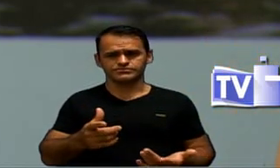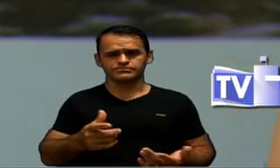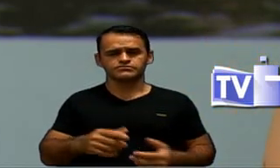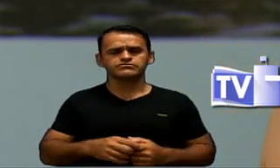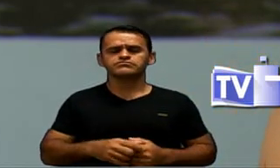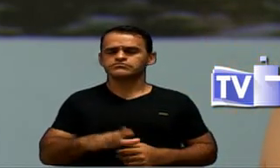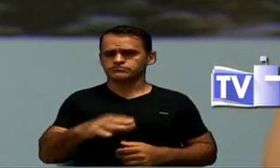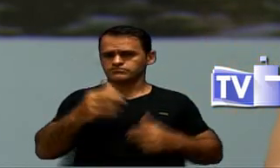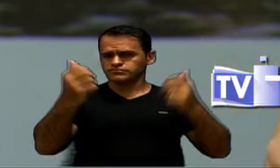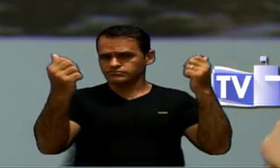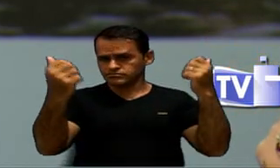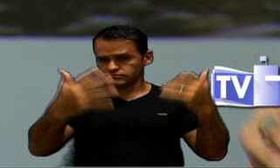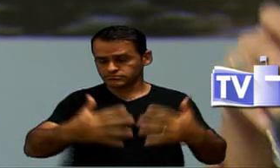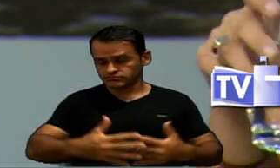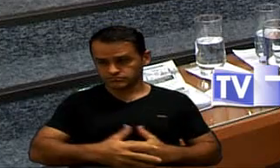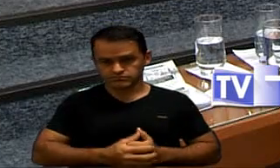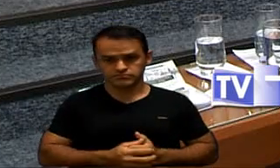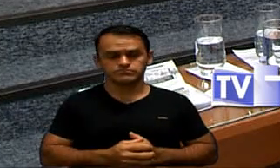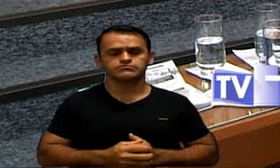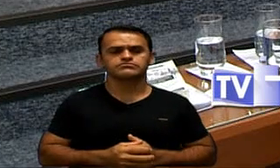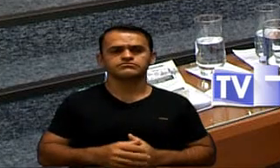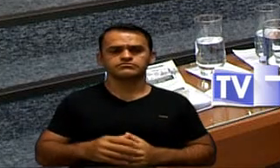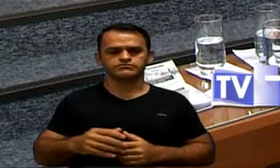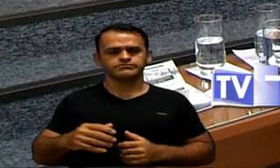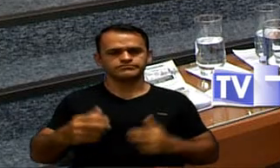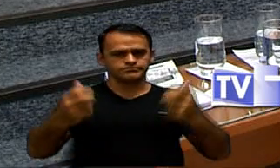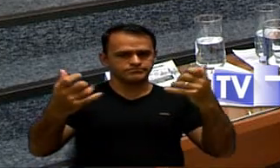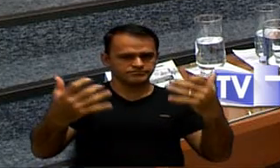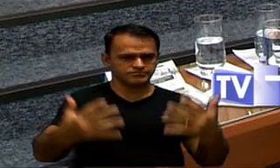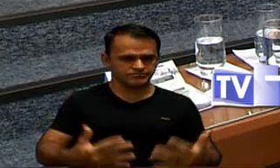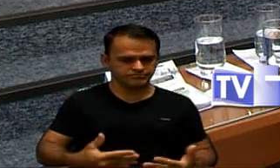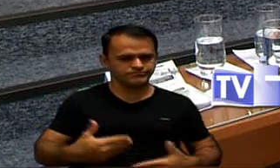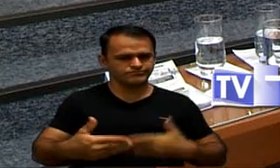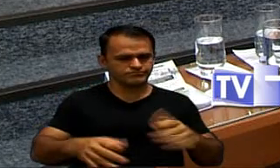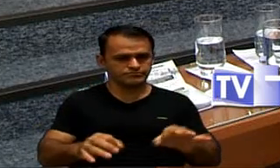para vocês verem a importância disso funcionar bem, e aí termino a minha fala.